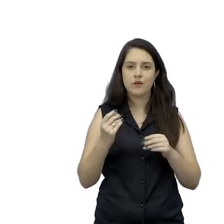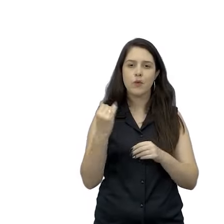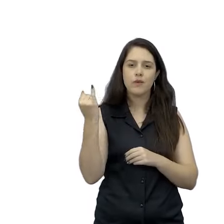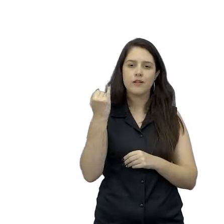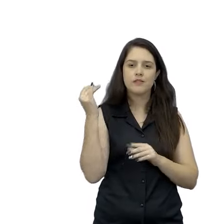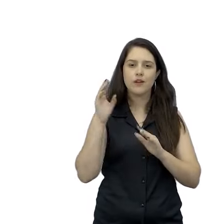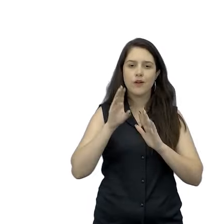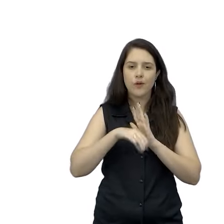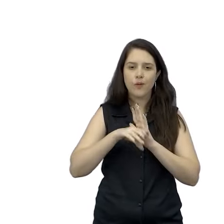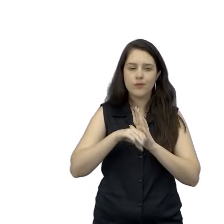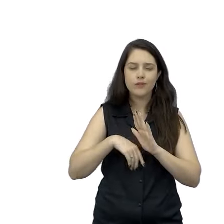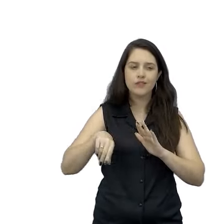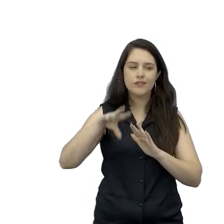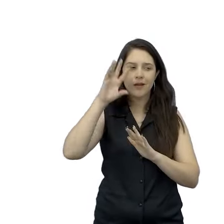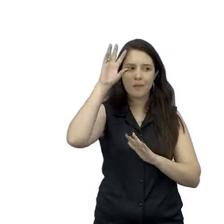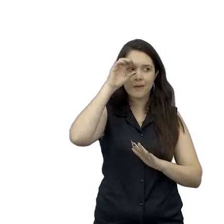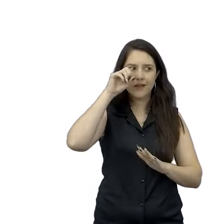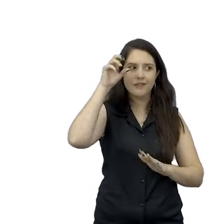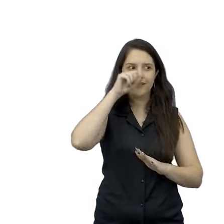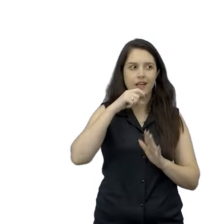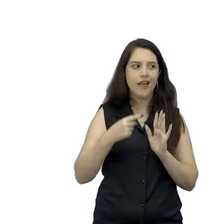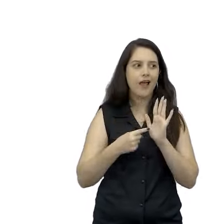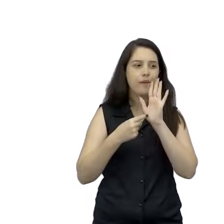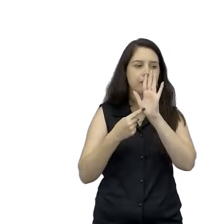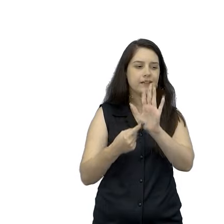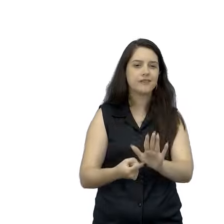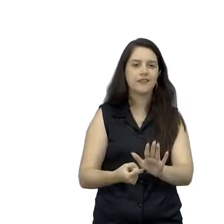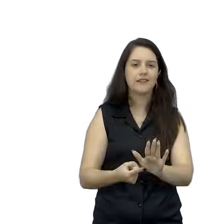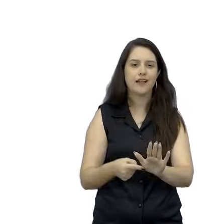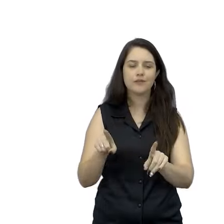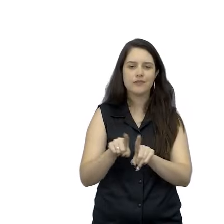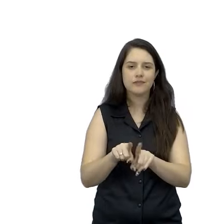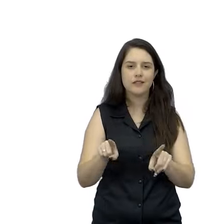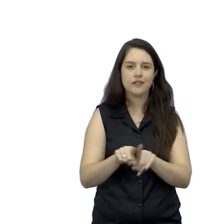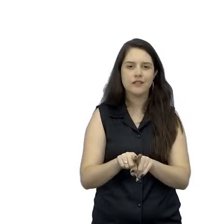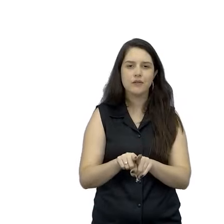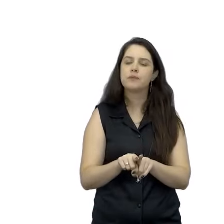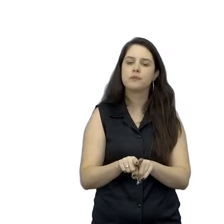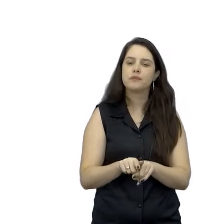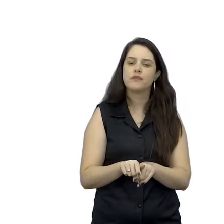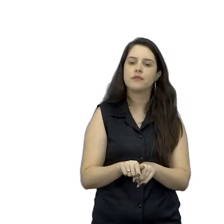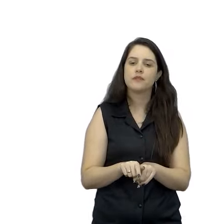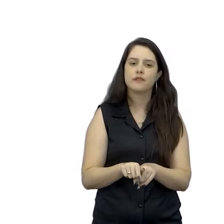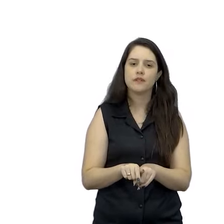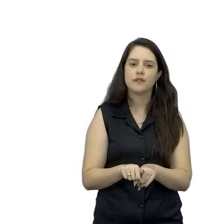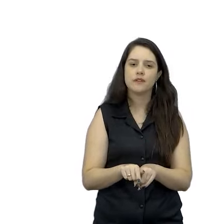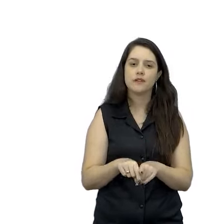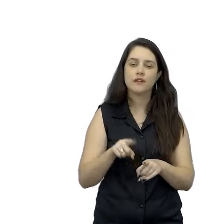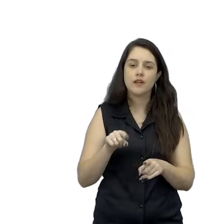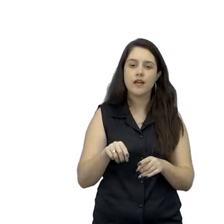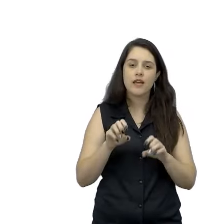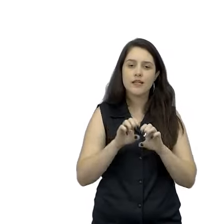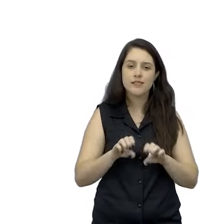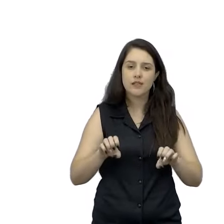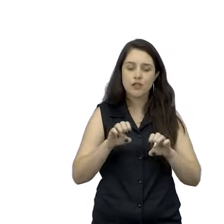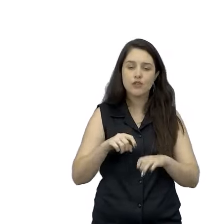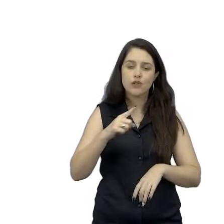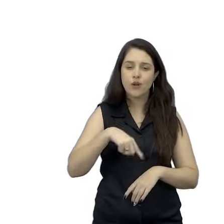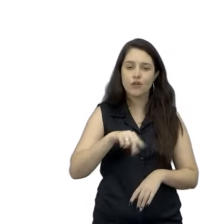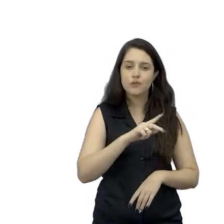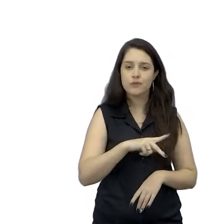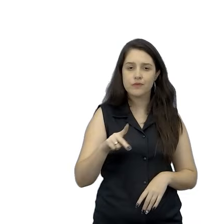conteúdo, sobre aquele texto que está sendo apresentado. E também é interessante pensar assim, que nós,